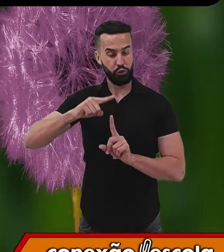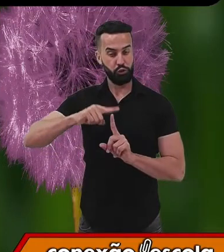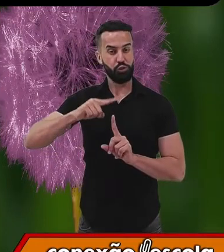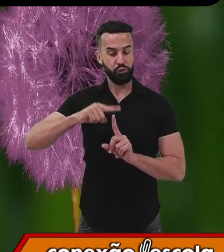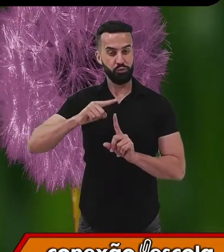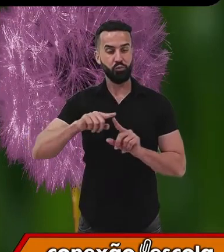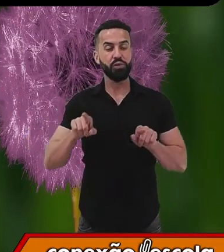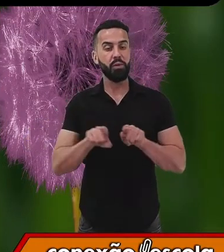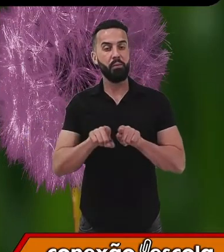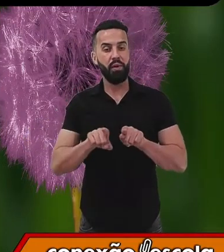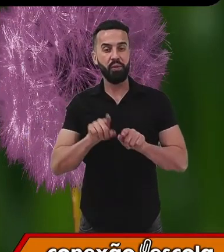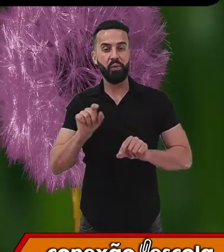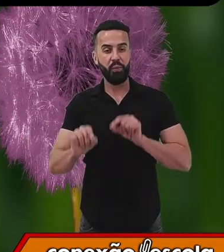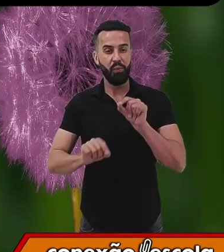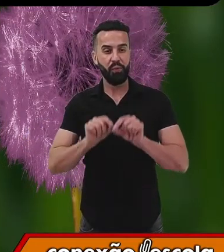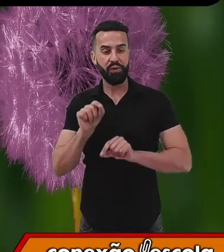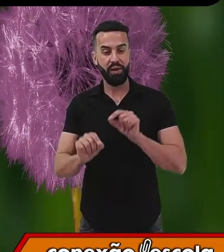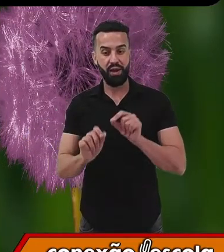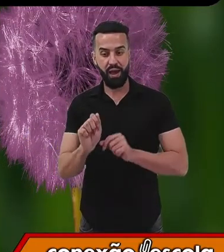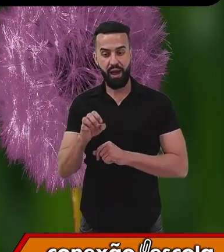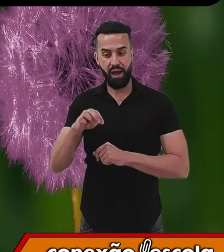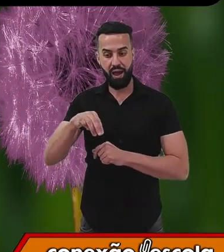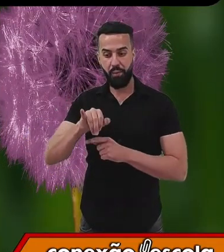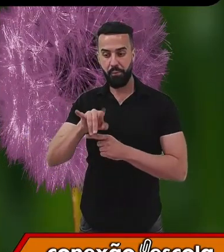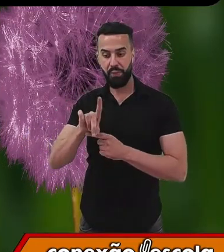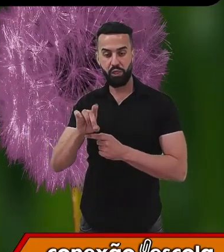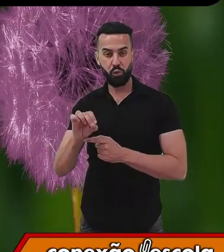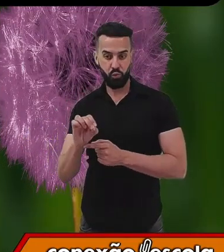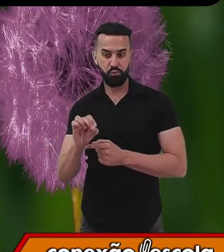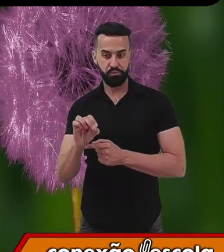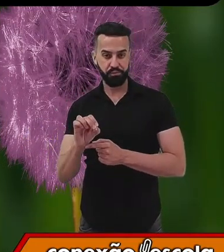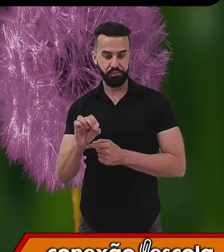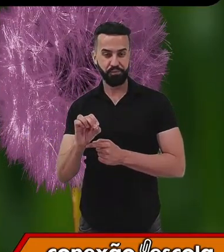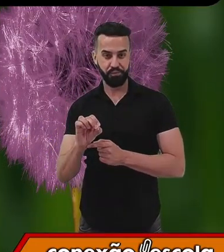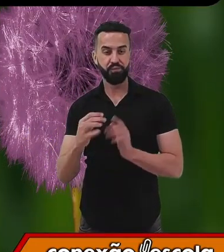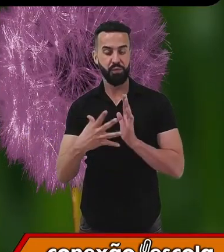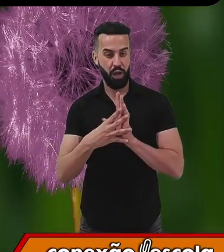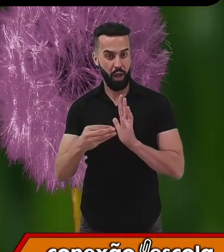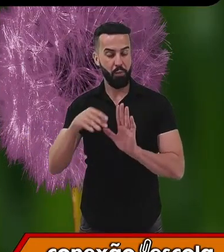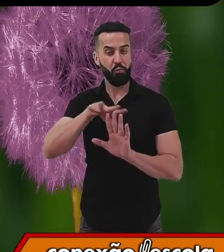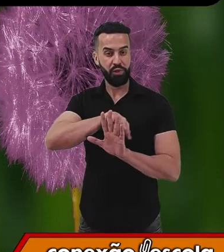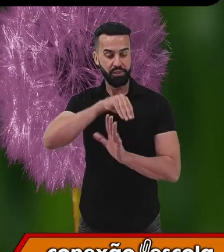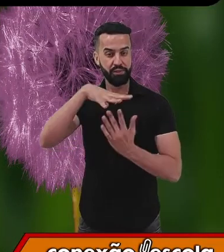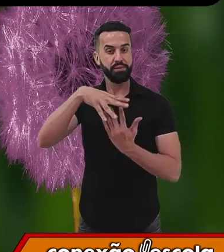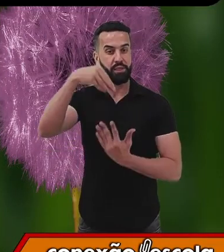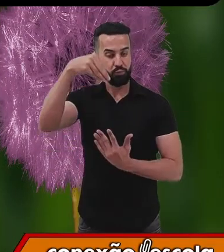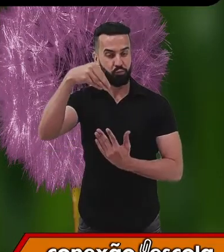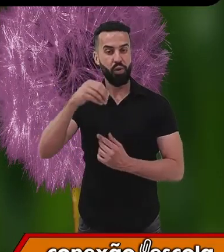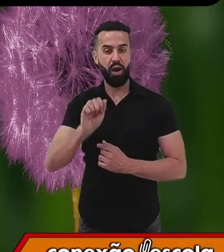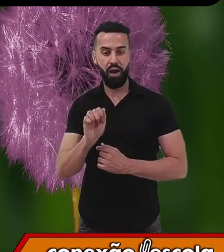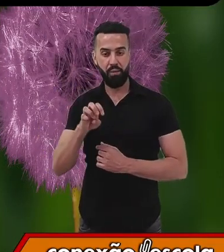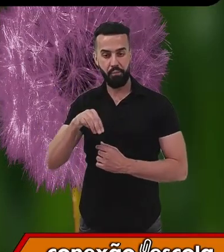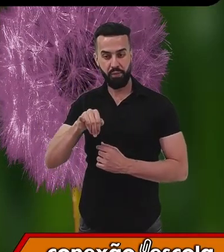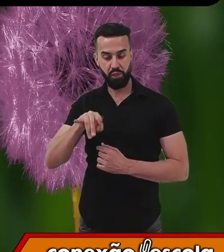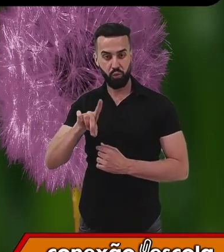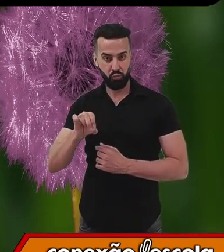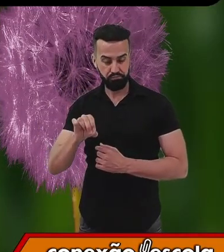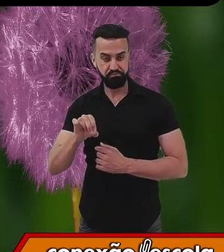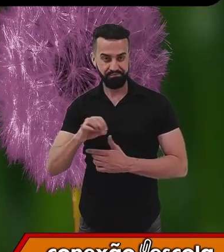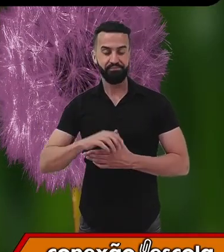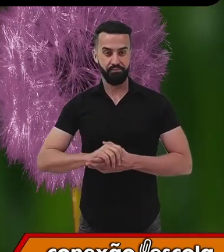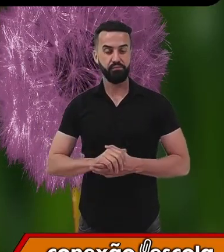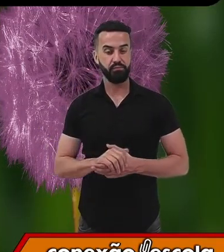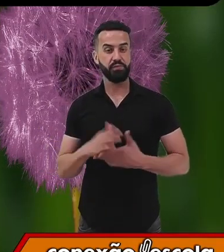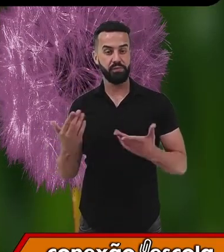carboidrato chamado amido. Então, depois da deglutição, o alimento passa a ser chamado